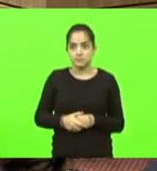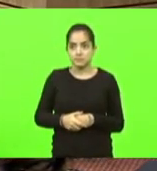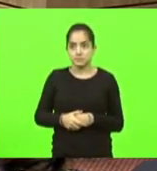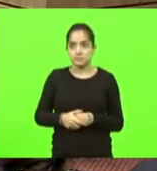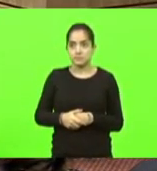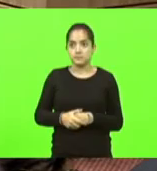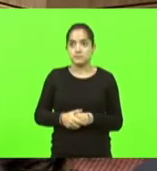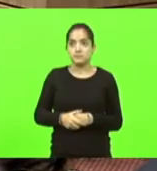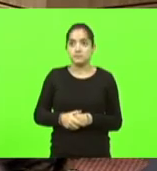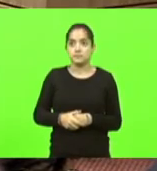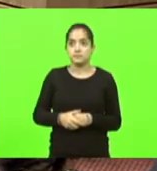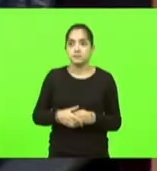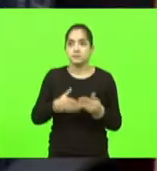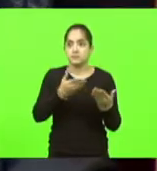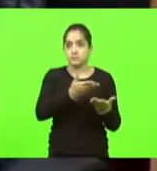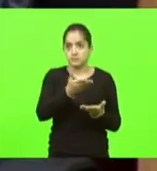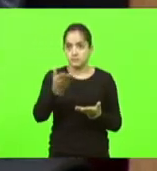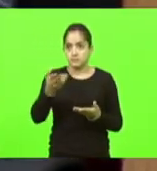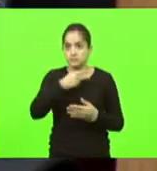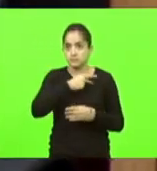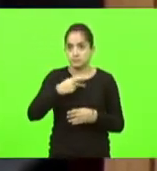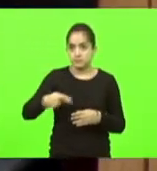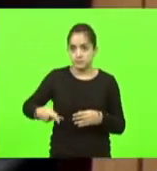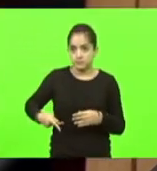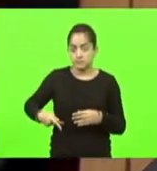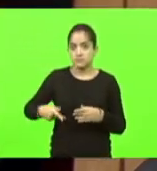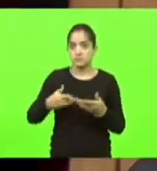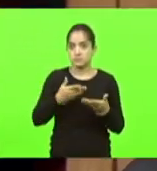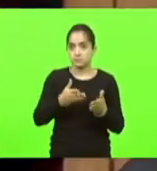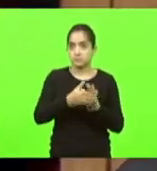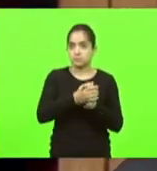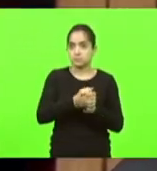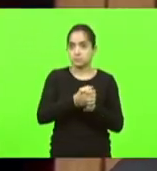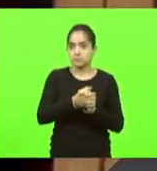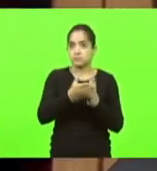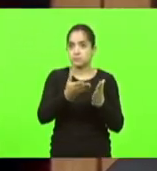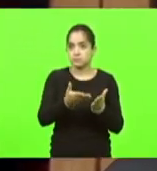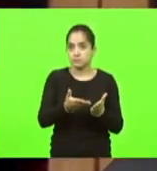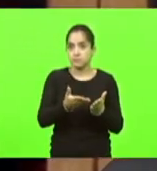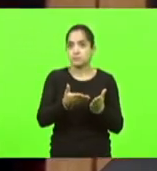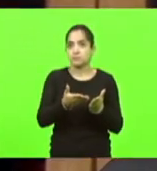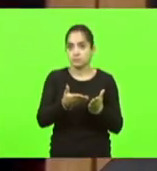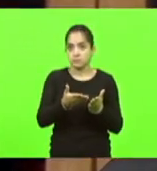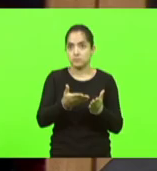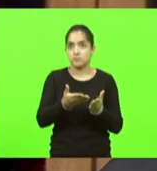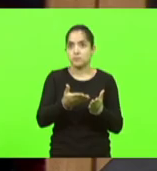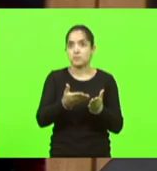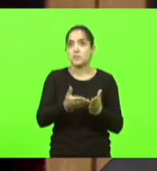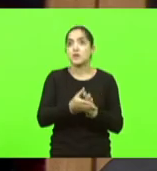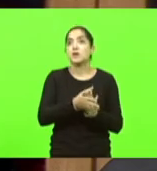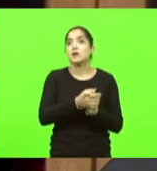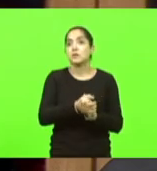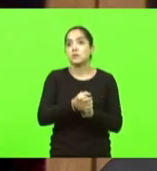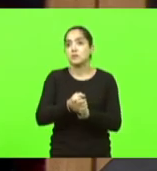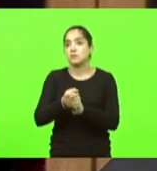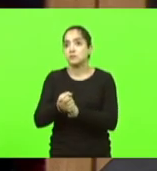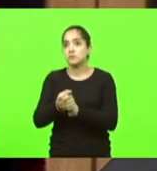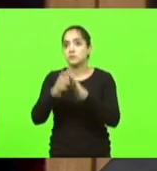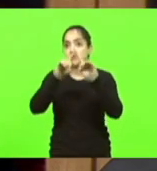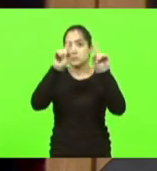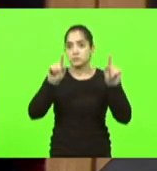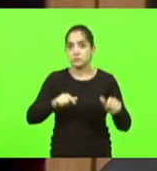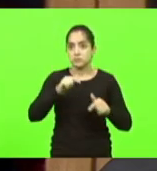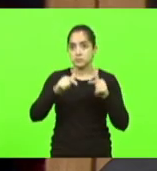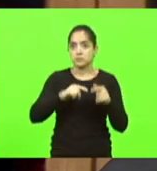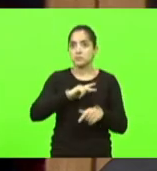o senhor presidente meus colegas eu quero o primeiro muito brevemente Estendeu uma saudação a todos os servidores